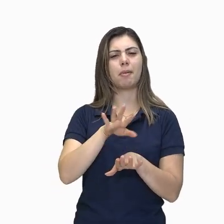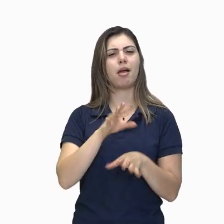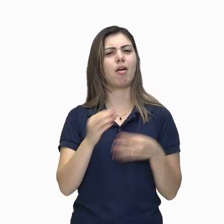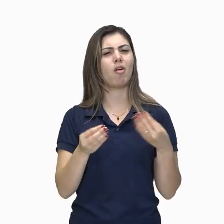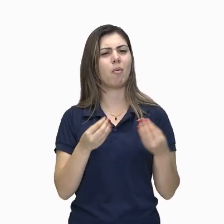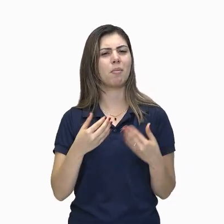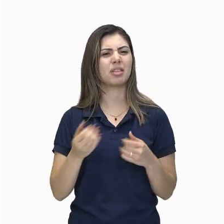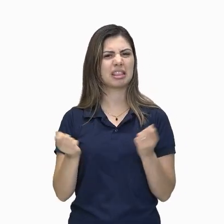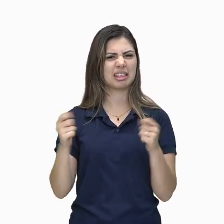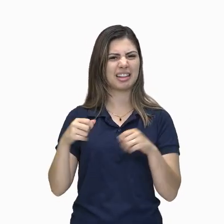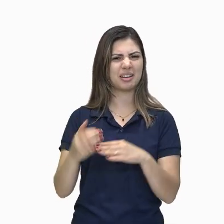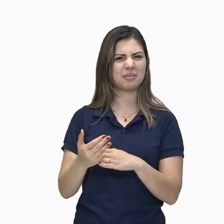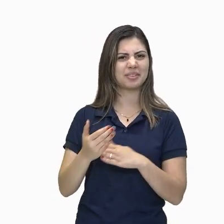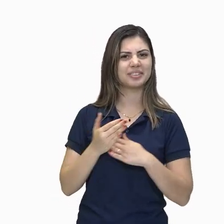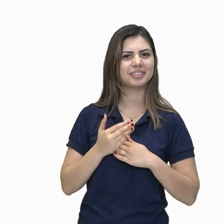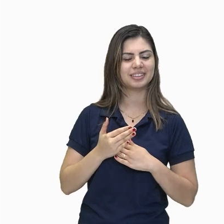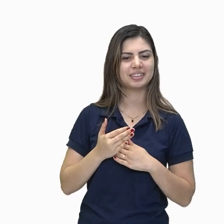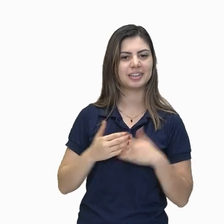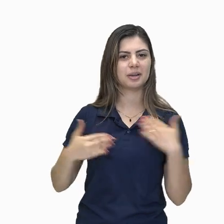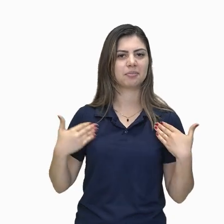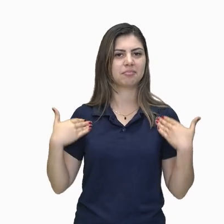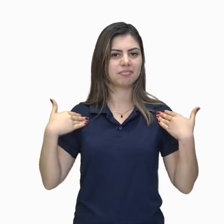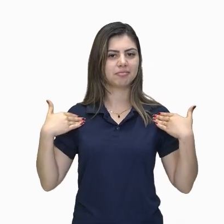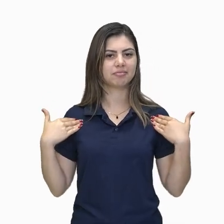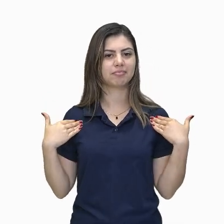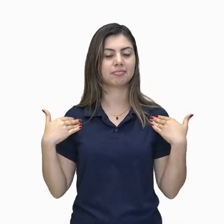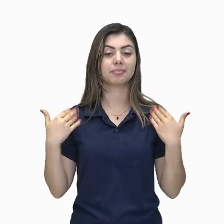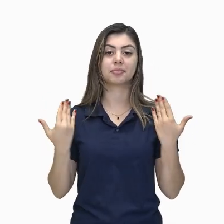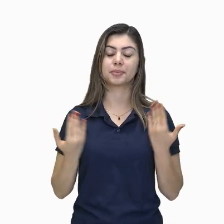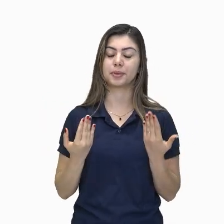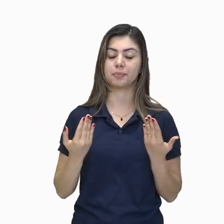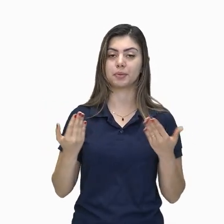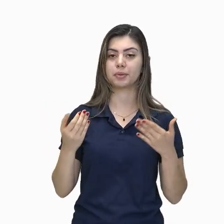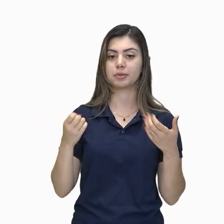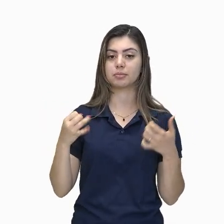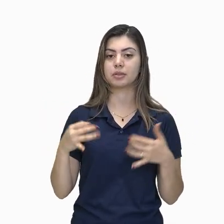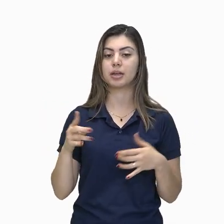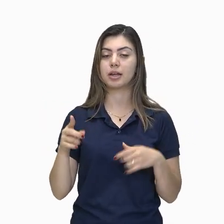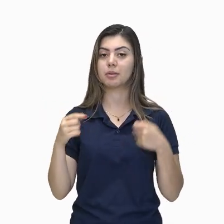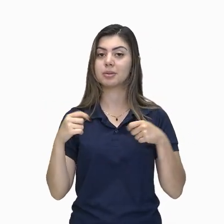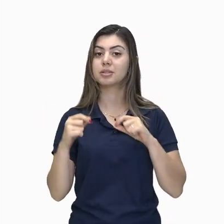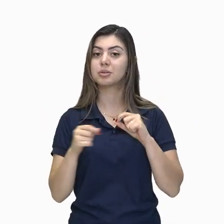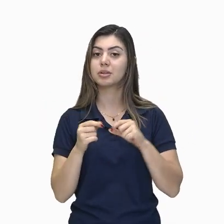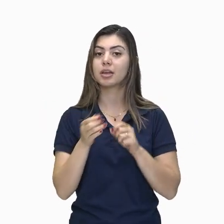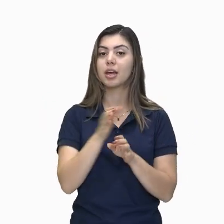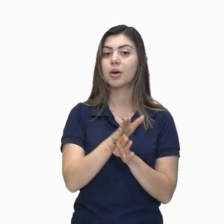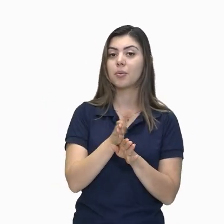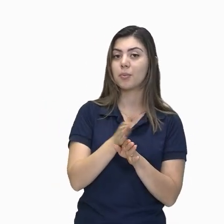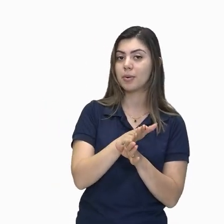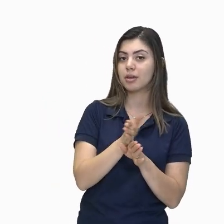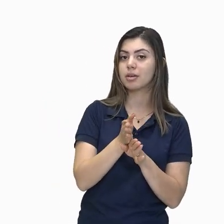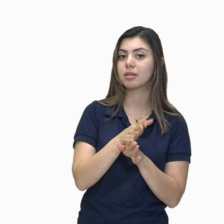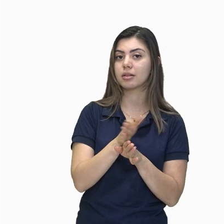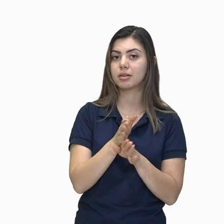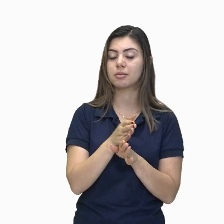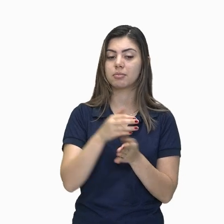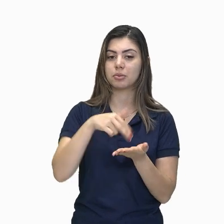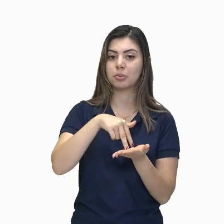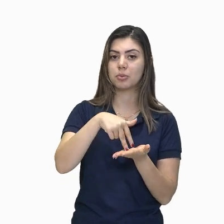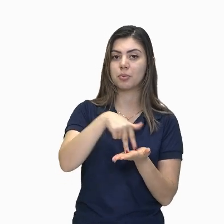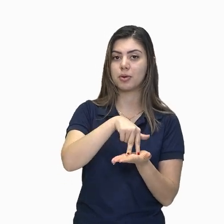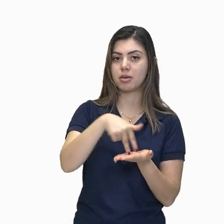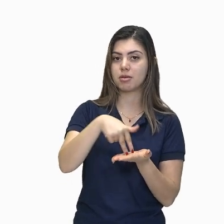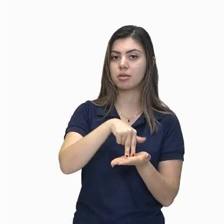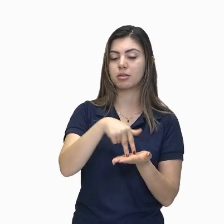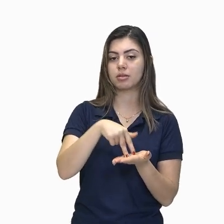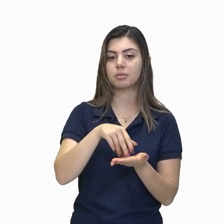postura? Para começar, para ela estar em cima, e nessa posição, ela tem que ter o quê? Está trabalhando muito o quê? Equilíbrio, né? E